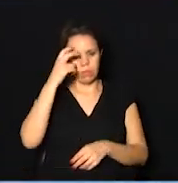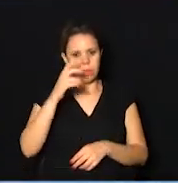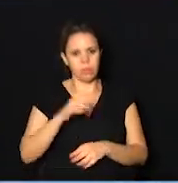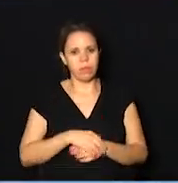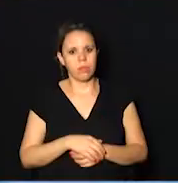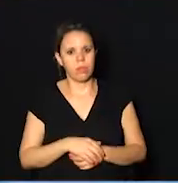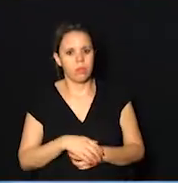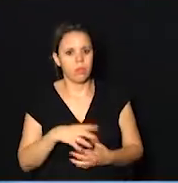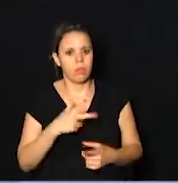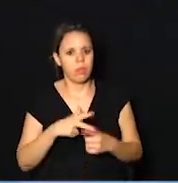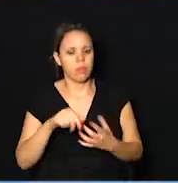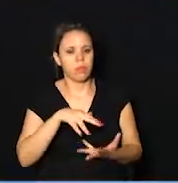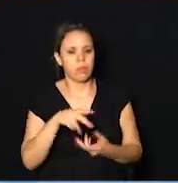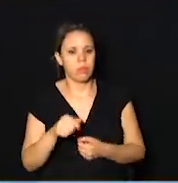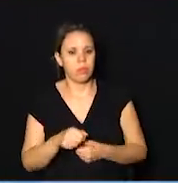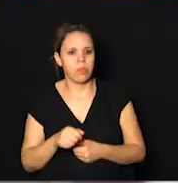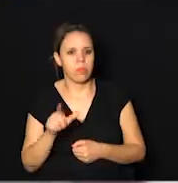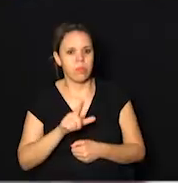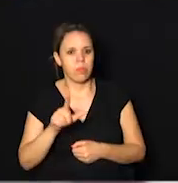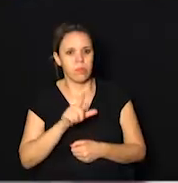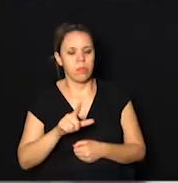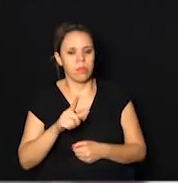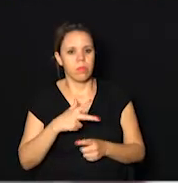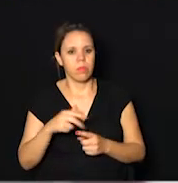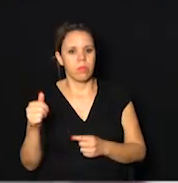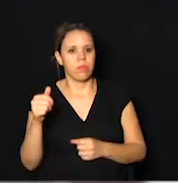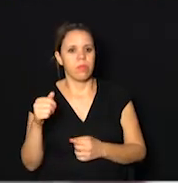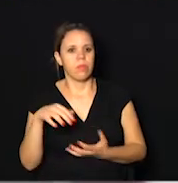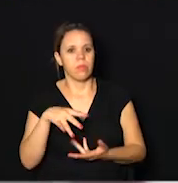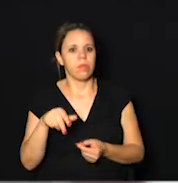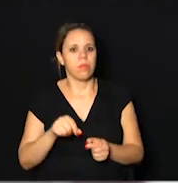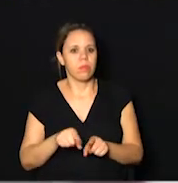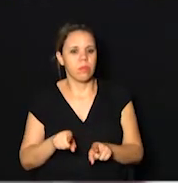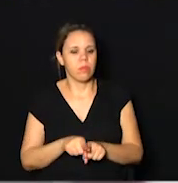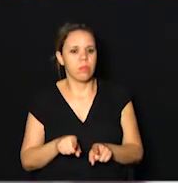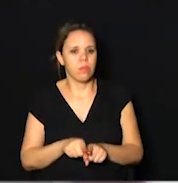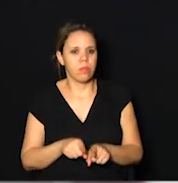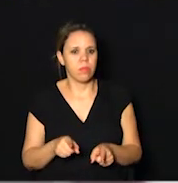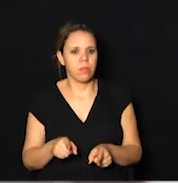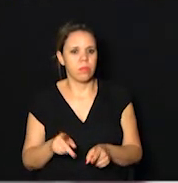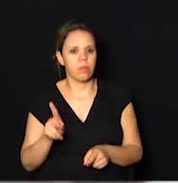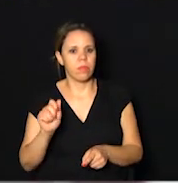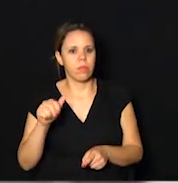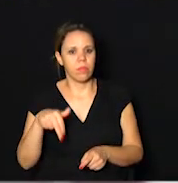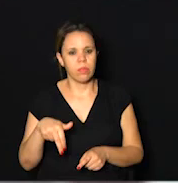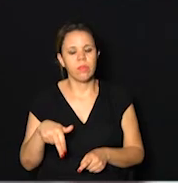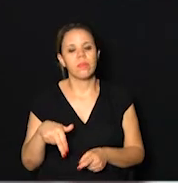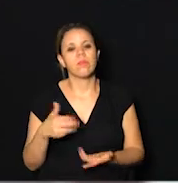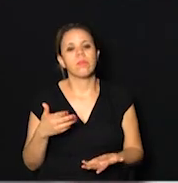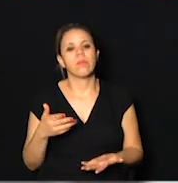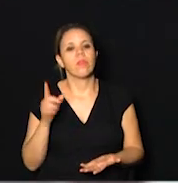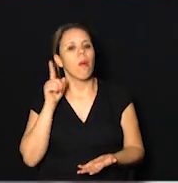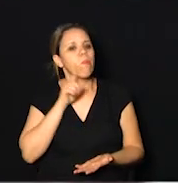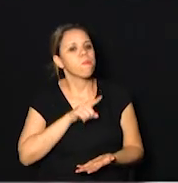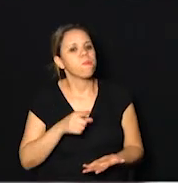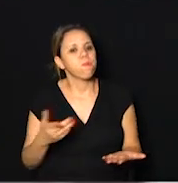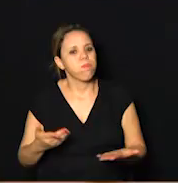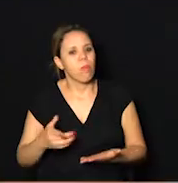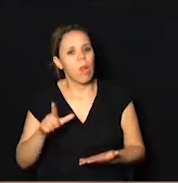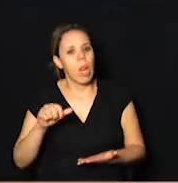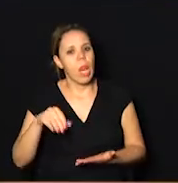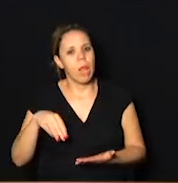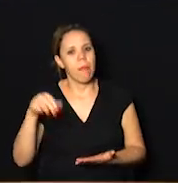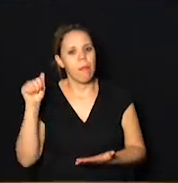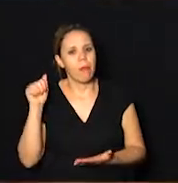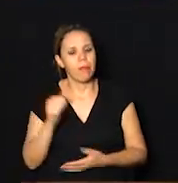campeão mundial depois o mundial de londres onde eu fui campeão mundial e o panamericano para panamericana agora em